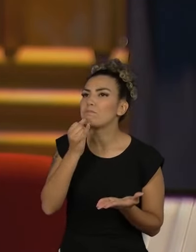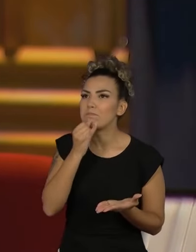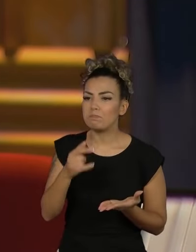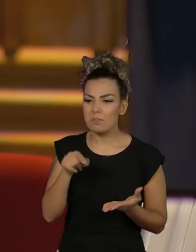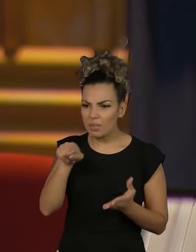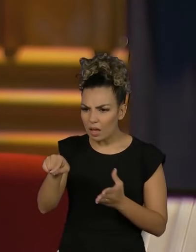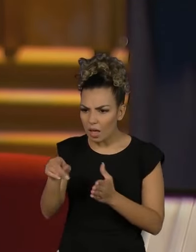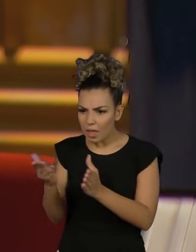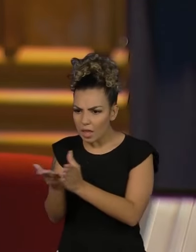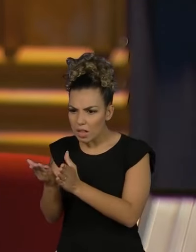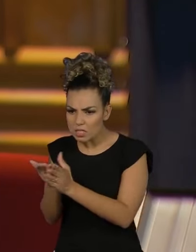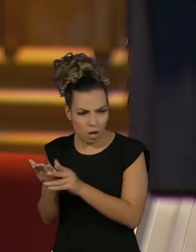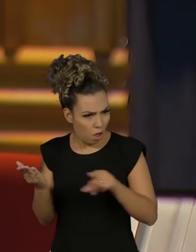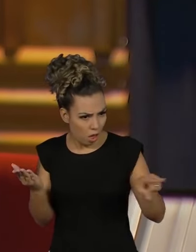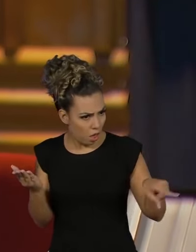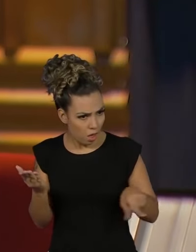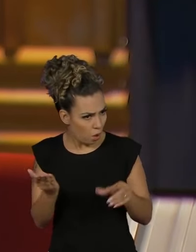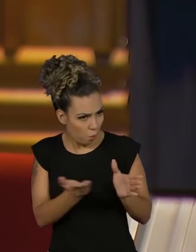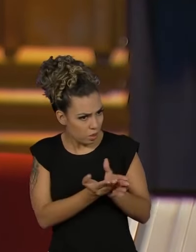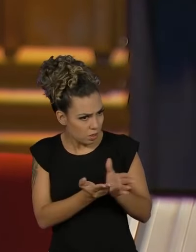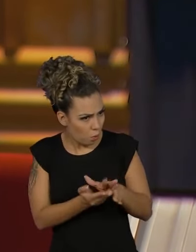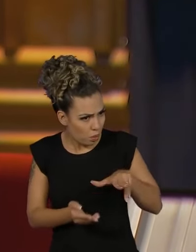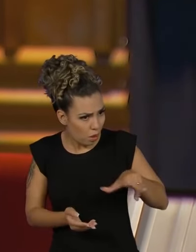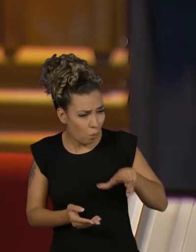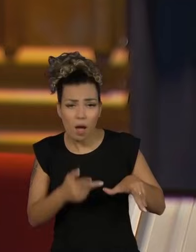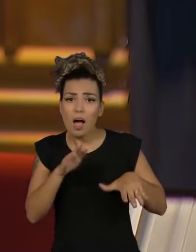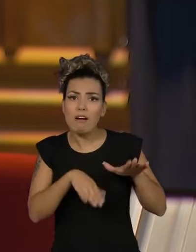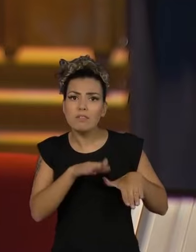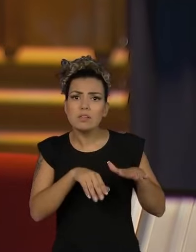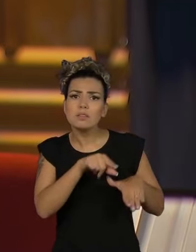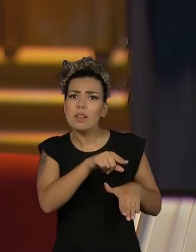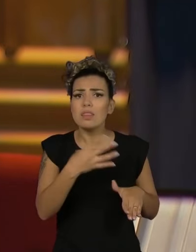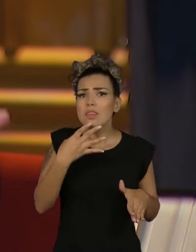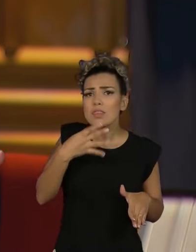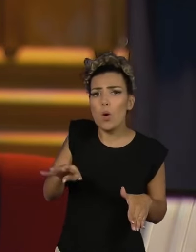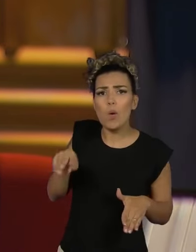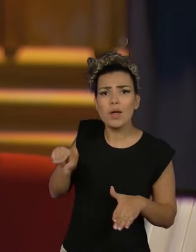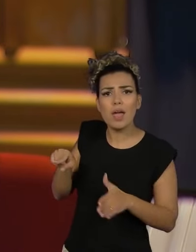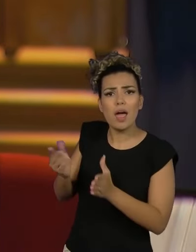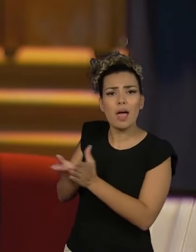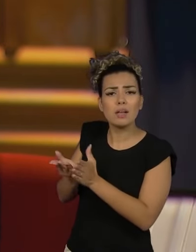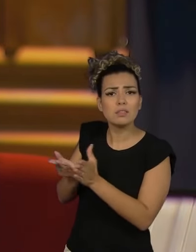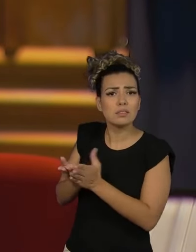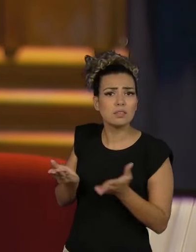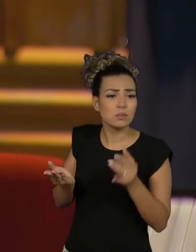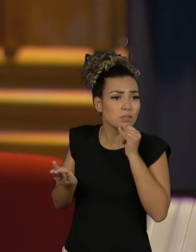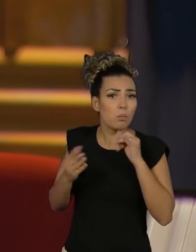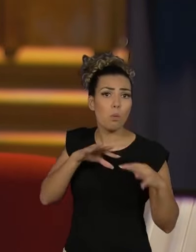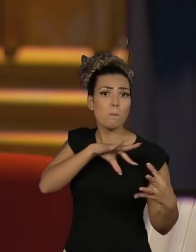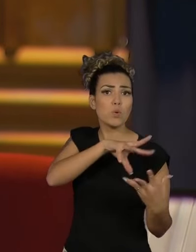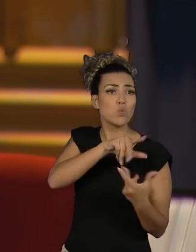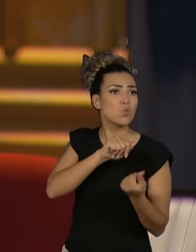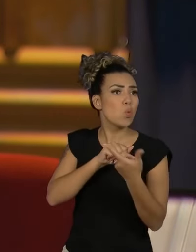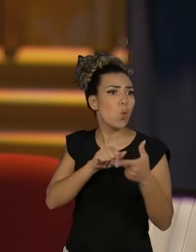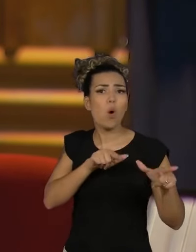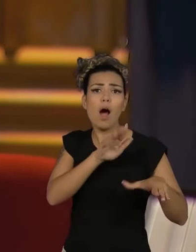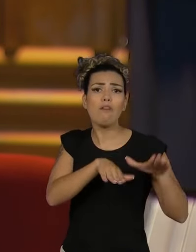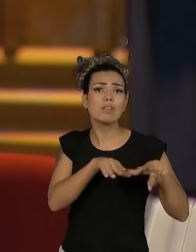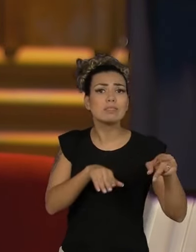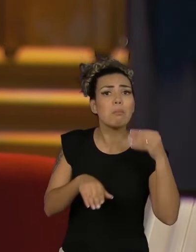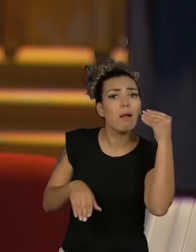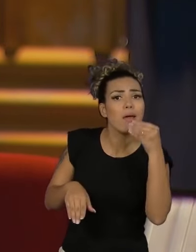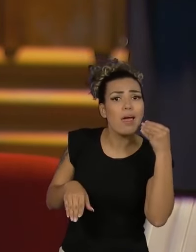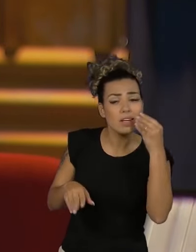cristã, ou nunca ouviu falar de Jesus, que lá naquela metade não existe uma experiência de